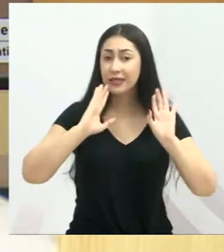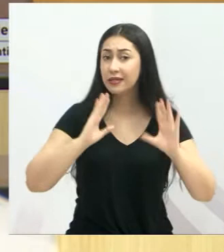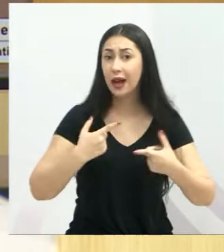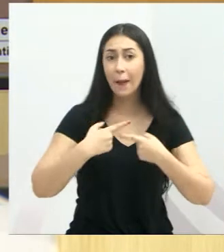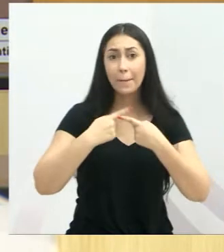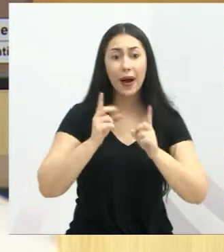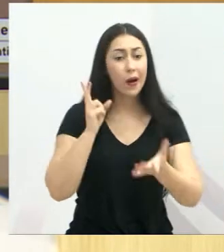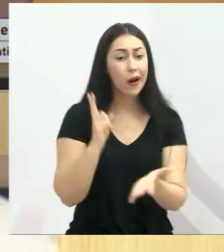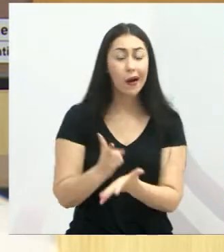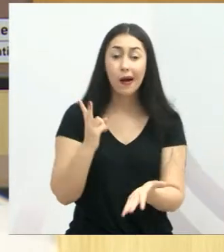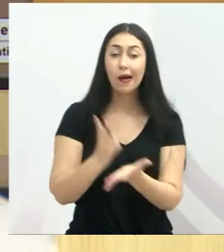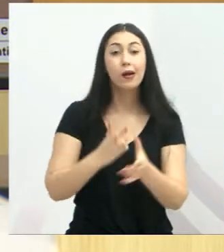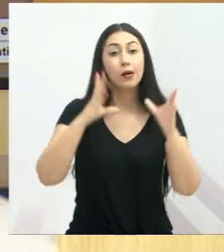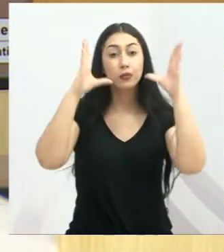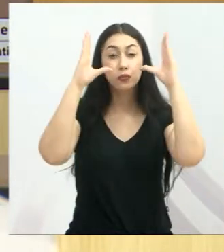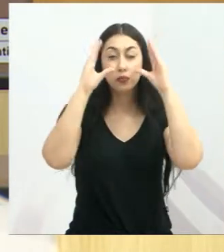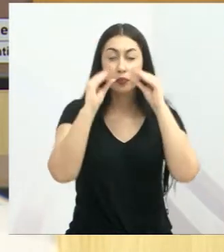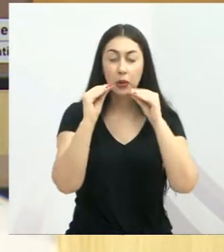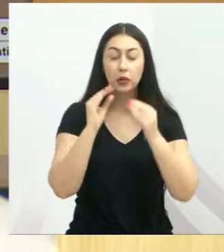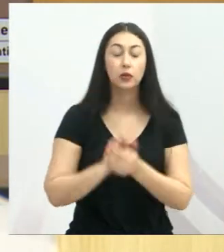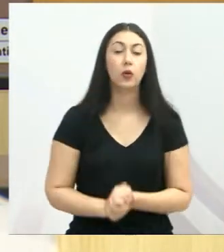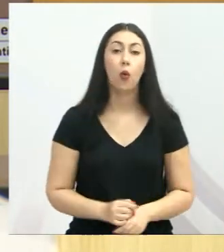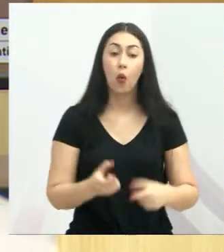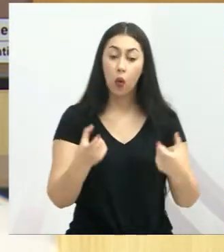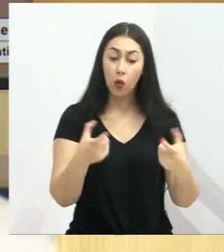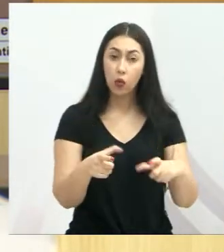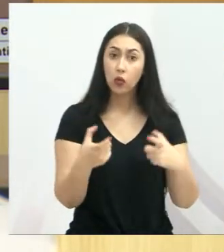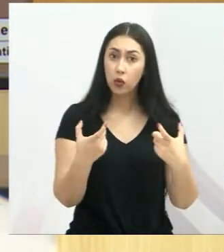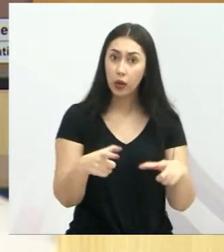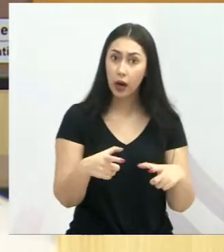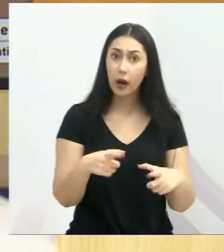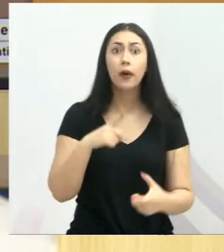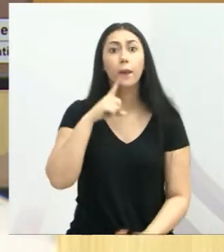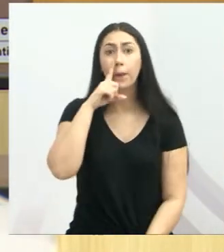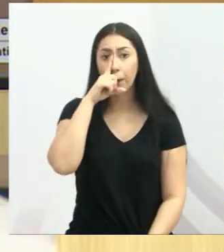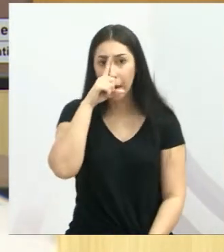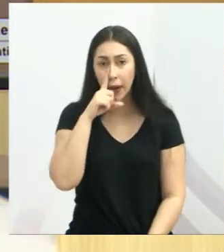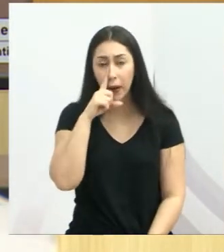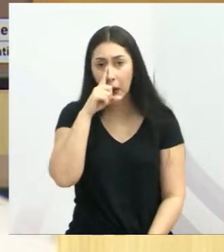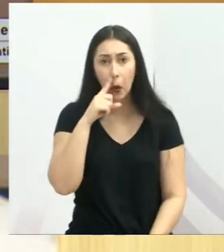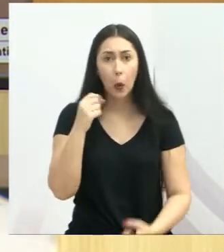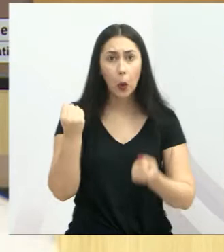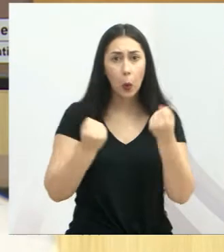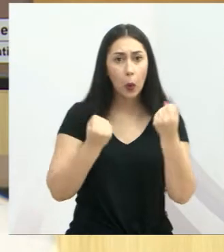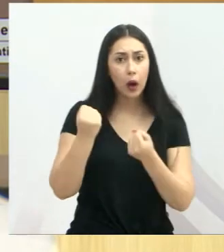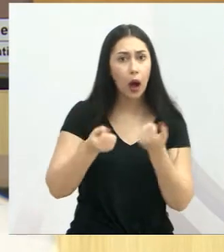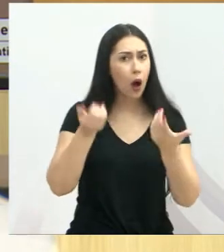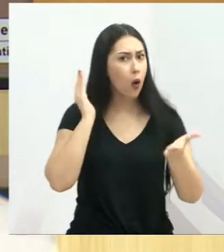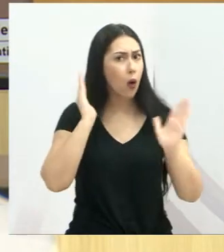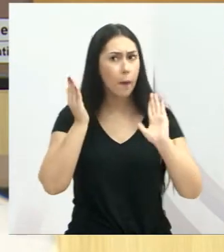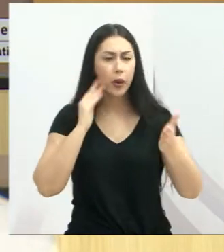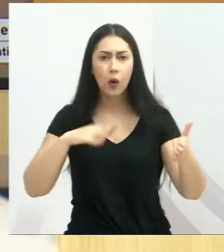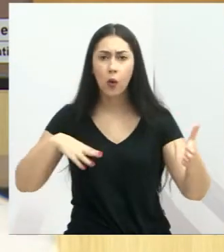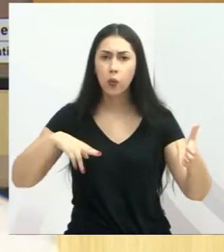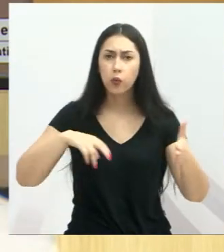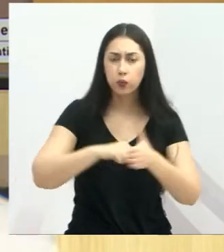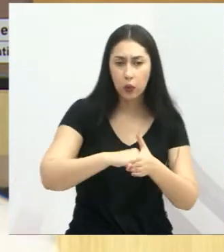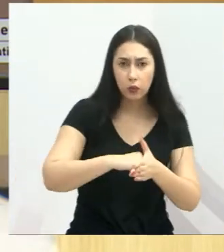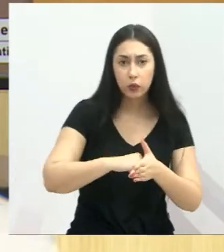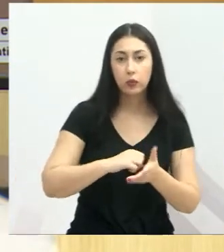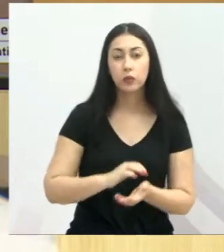sendo um trecho que apresenta grandes riscos de acidente e